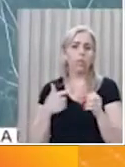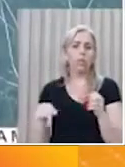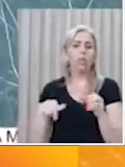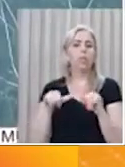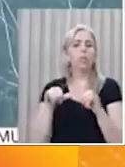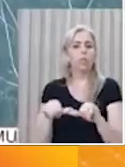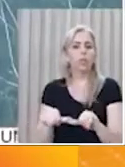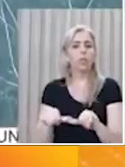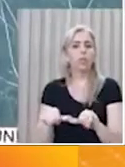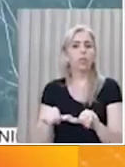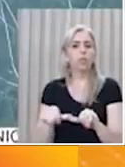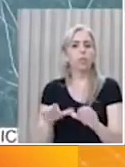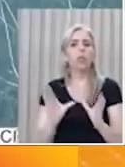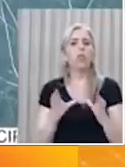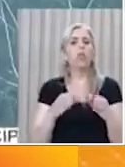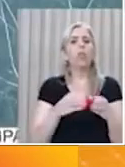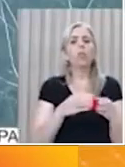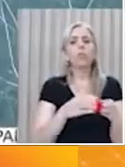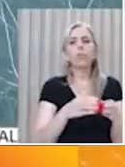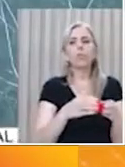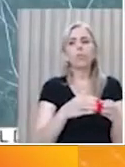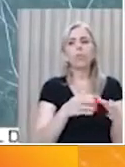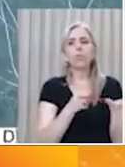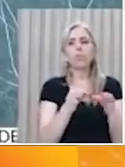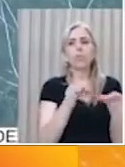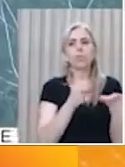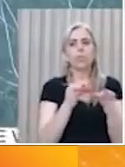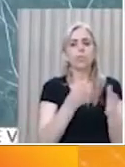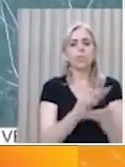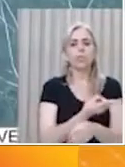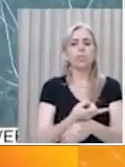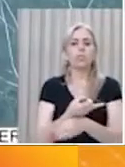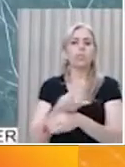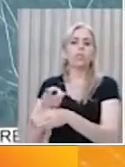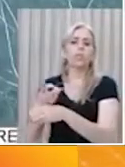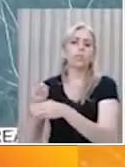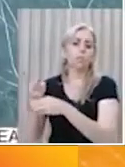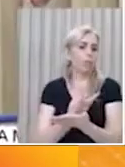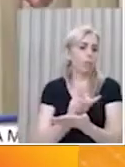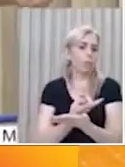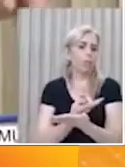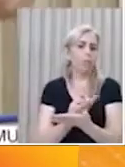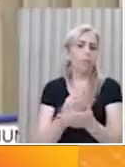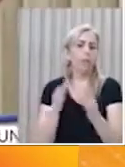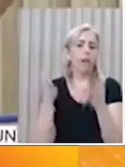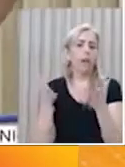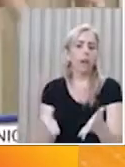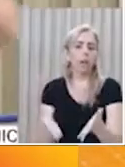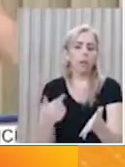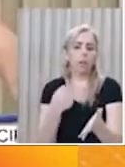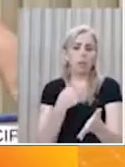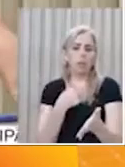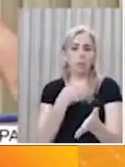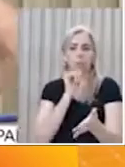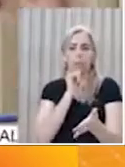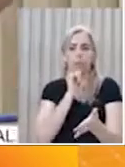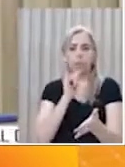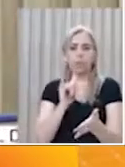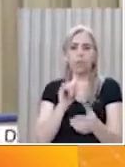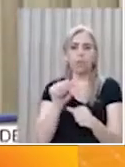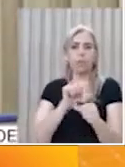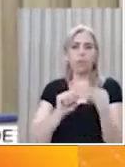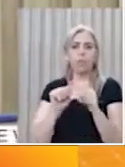na votação agora a comissão parlamentar de inquérito deve ouvir todas as partes Inclusive